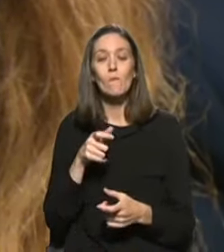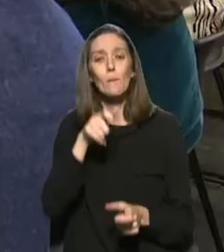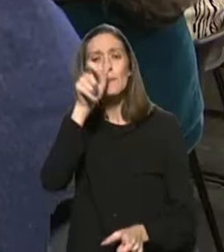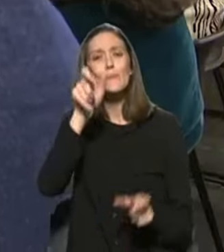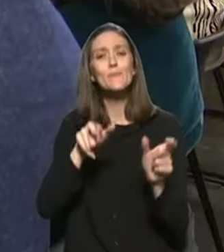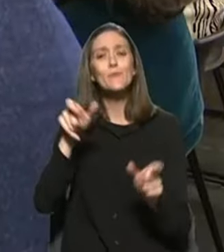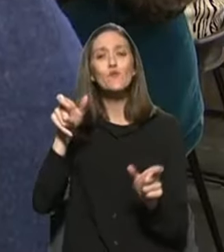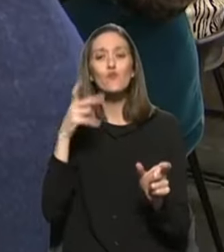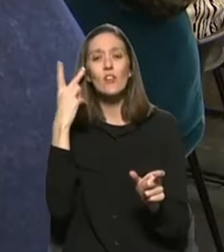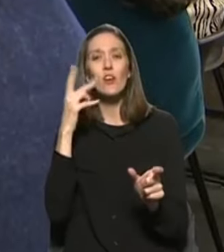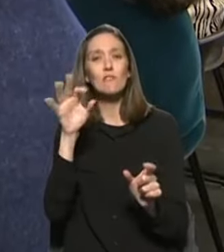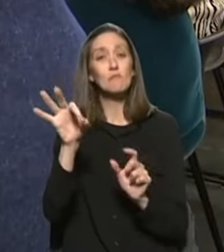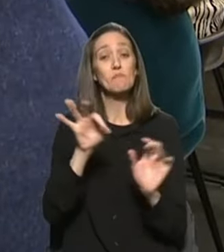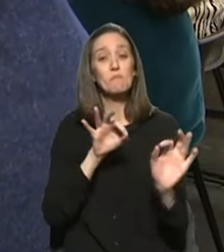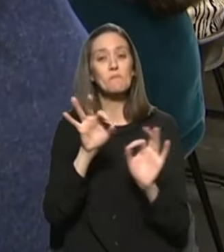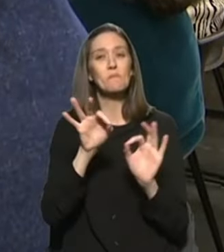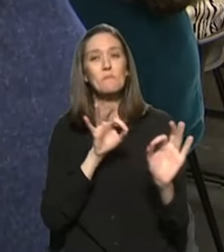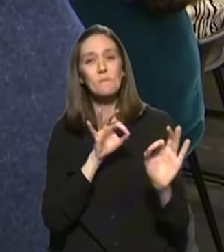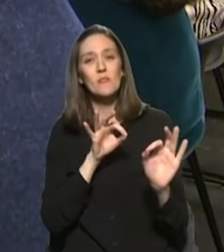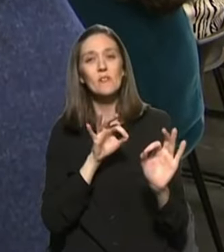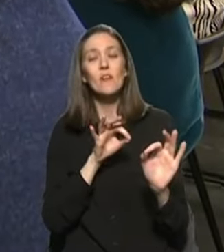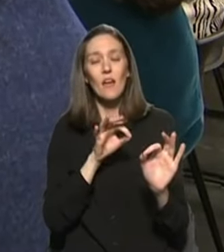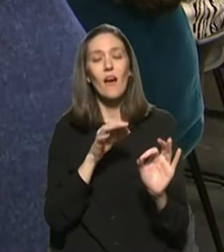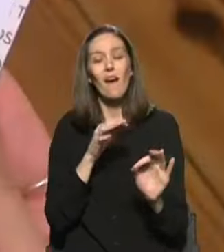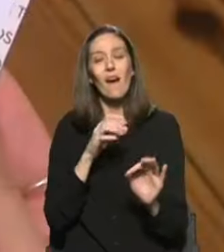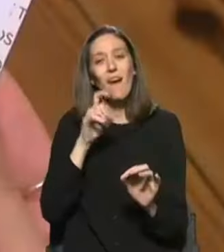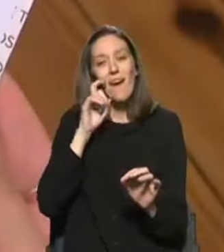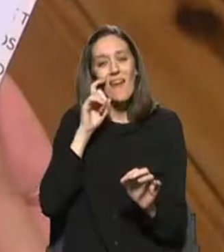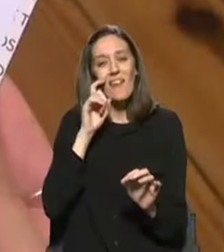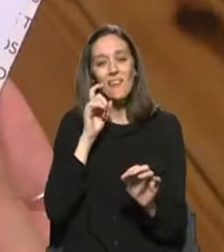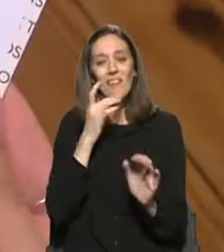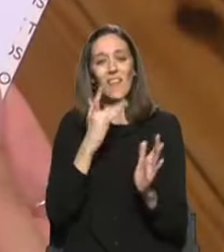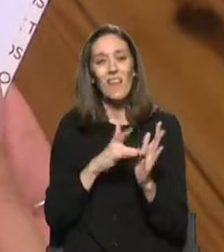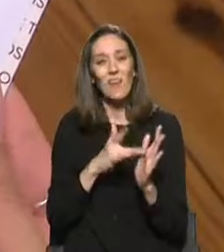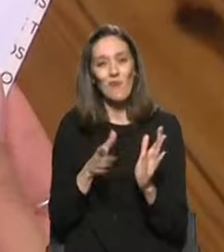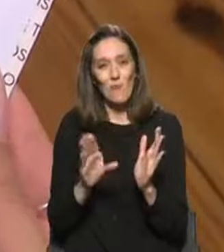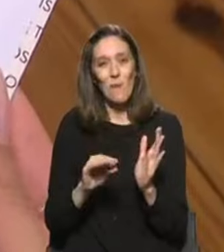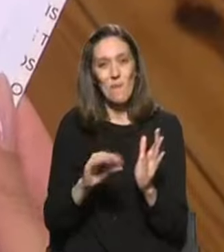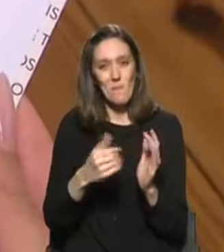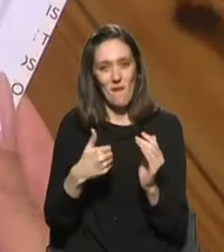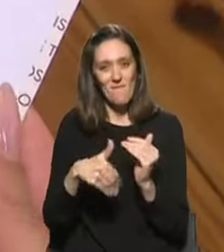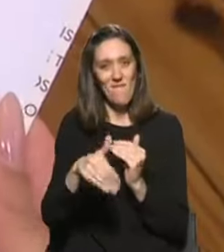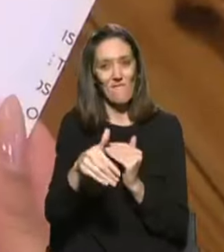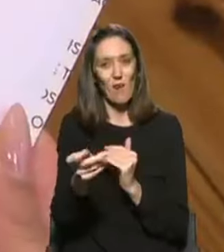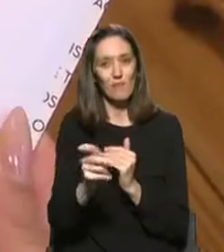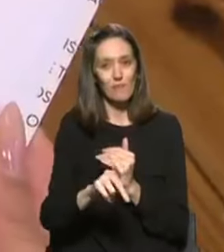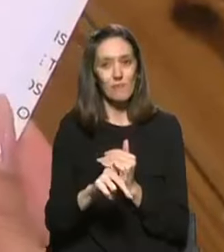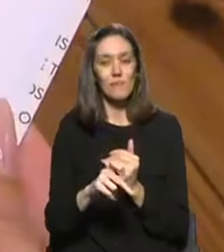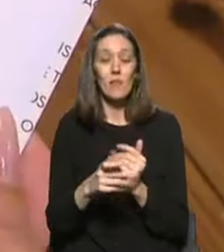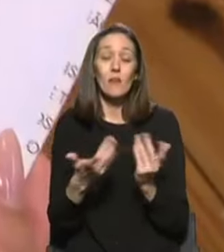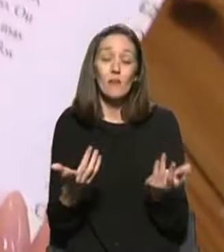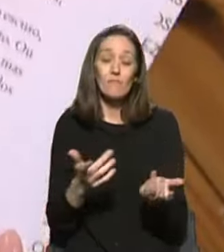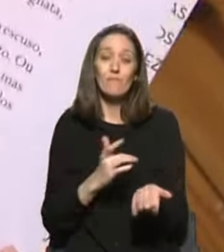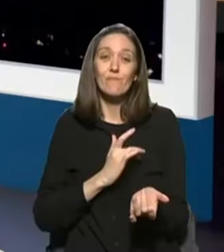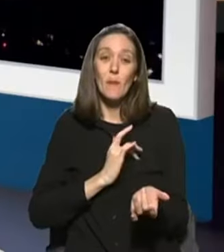à vida, garante que mais livros virão, sendo sempre o romance histórico a sua